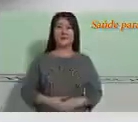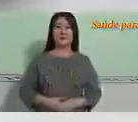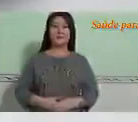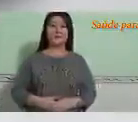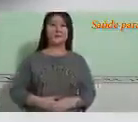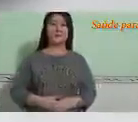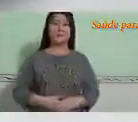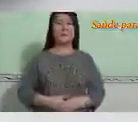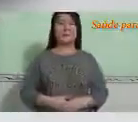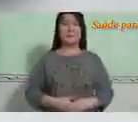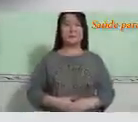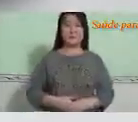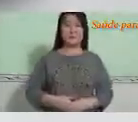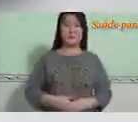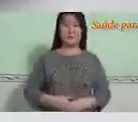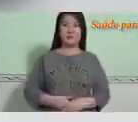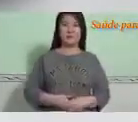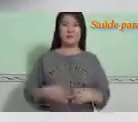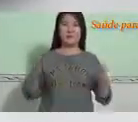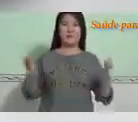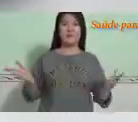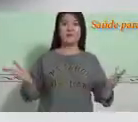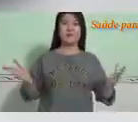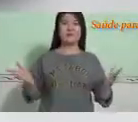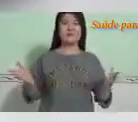dias e depois da intervenção cirúrgica